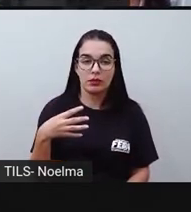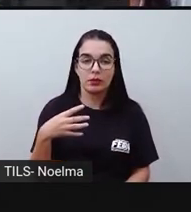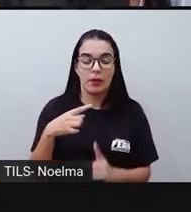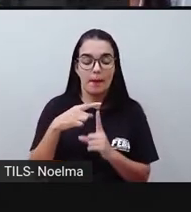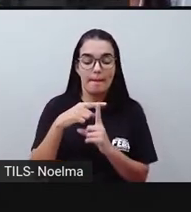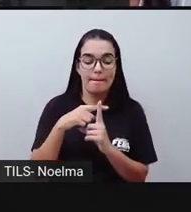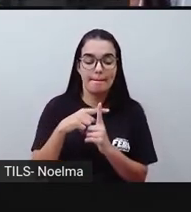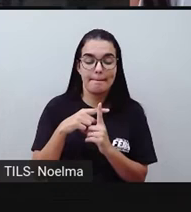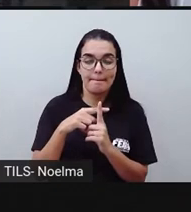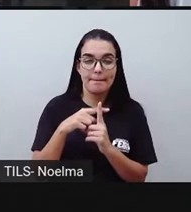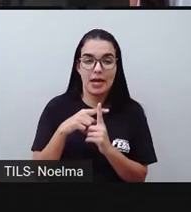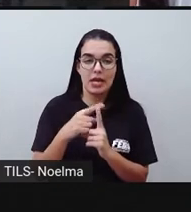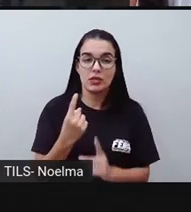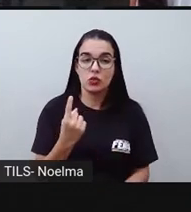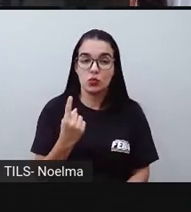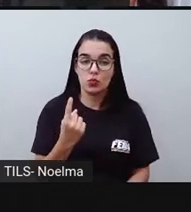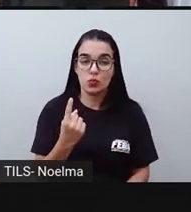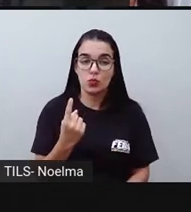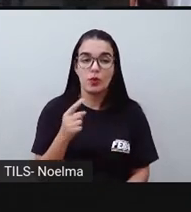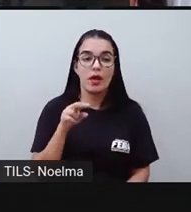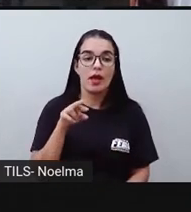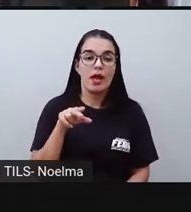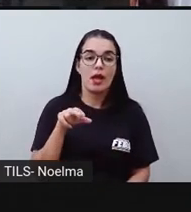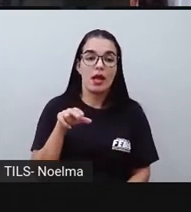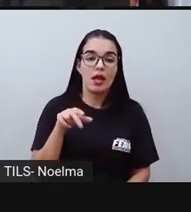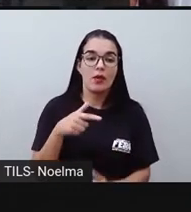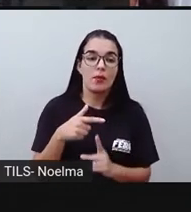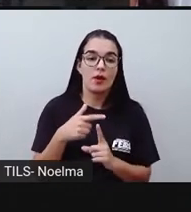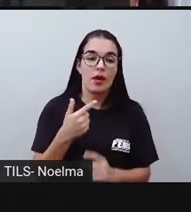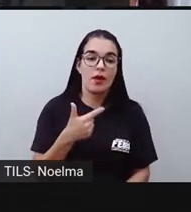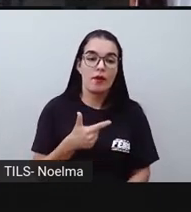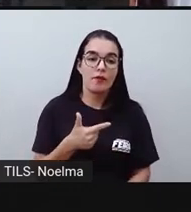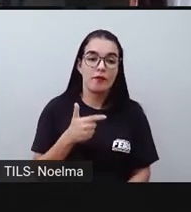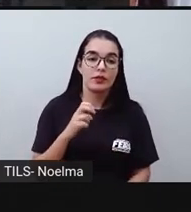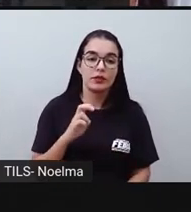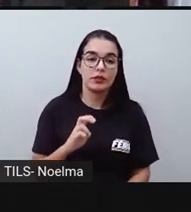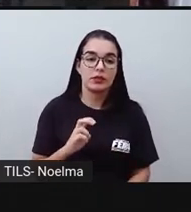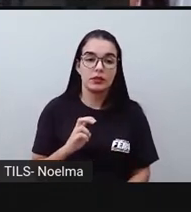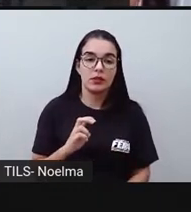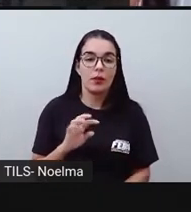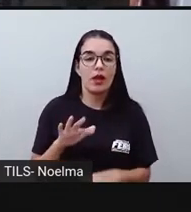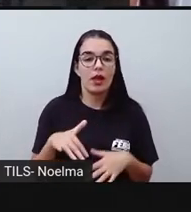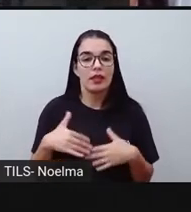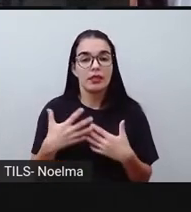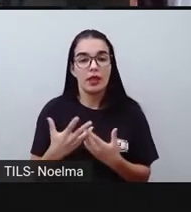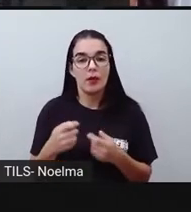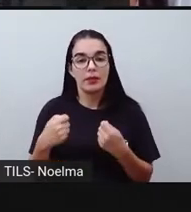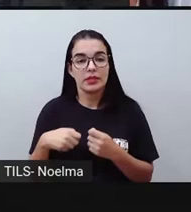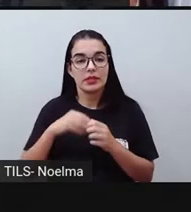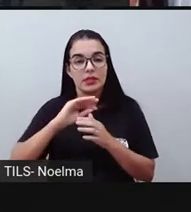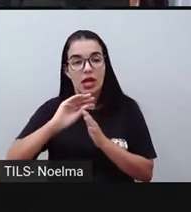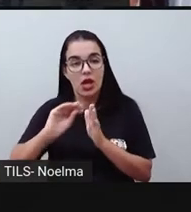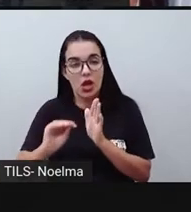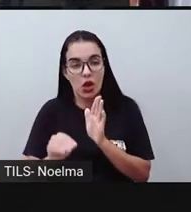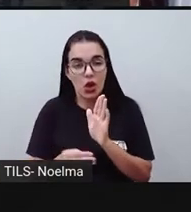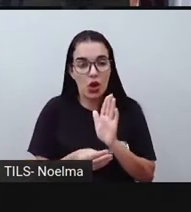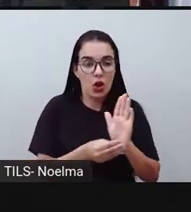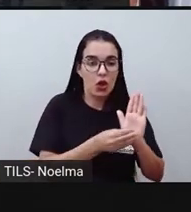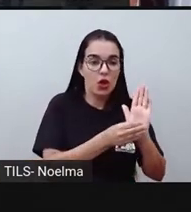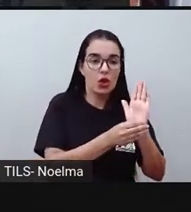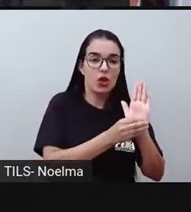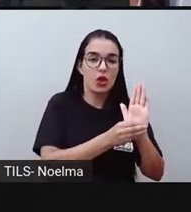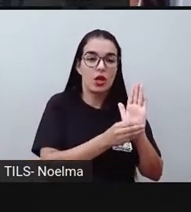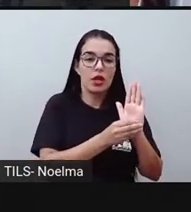24. 24 mais 1, ó, o 1, 25. Aí a Pró está falando em 25, mas a gente